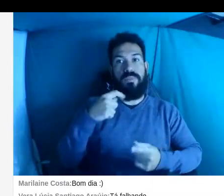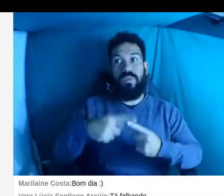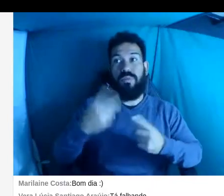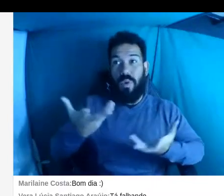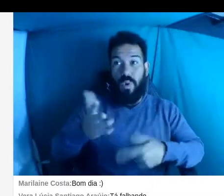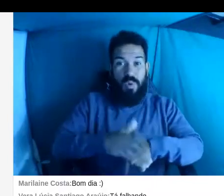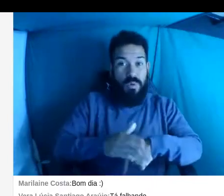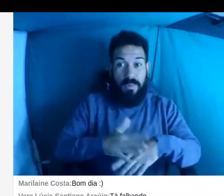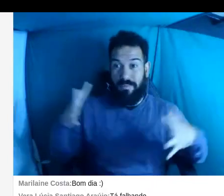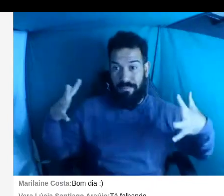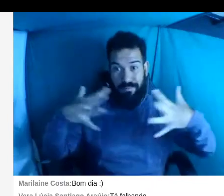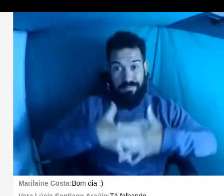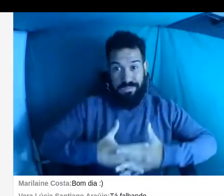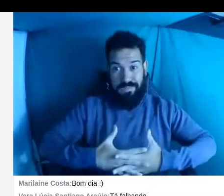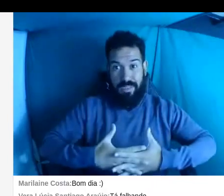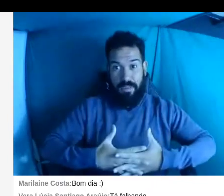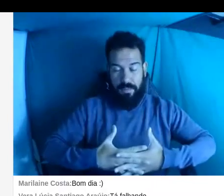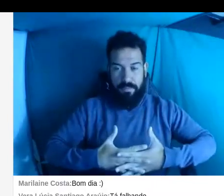estamos inseridos.